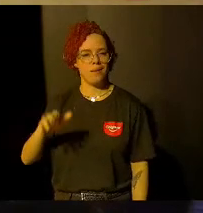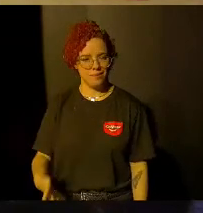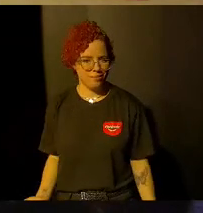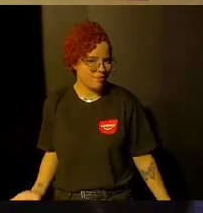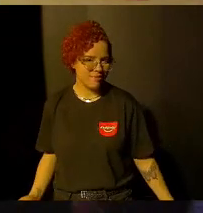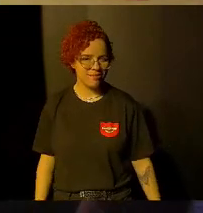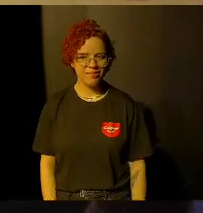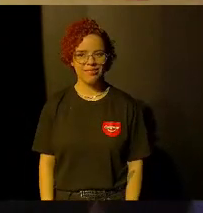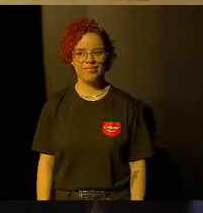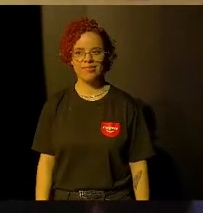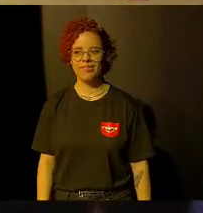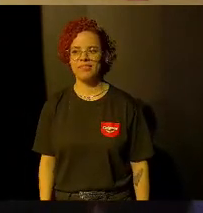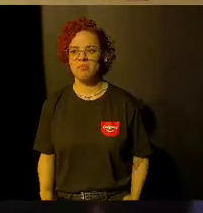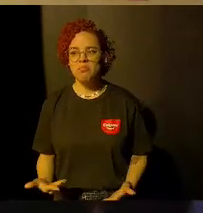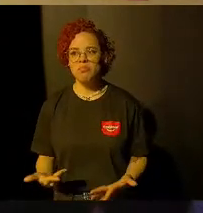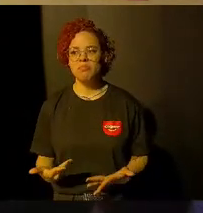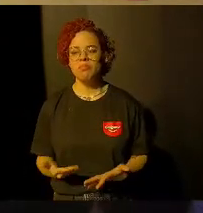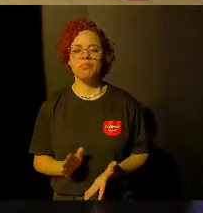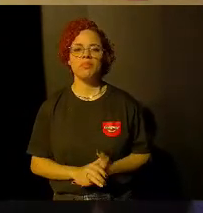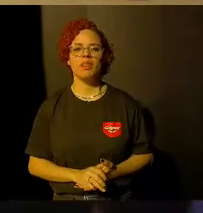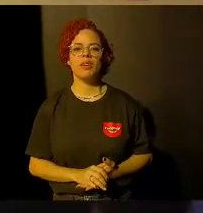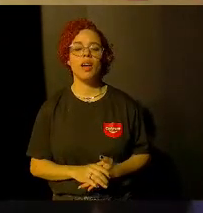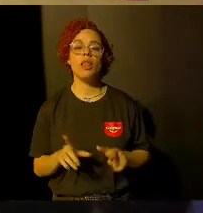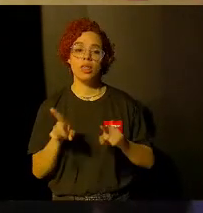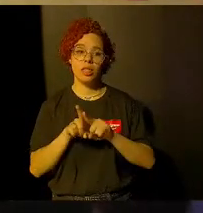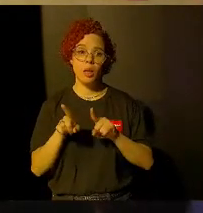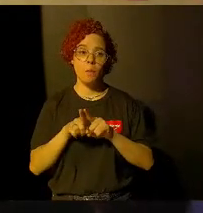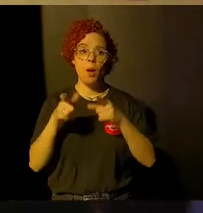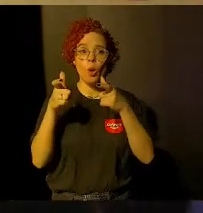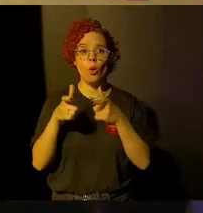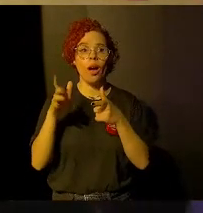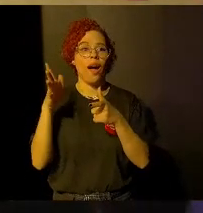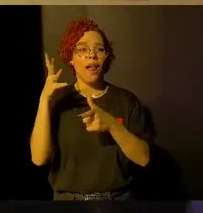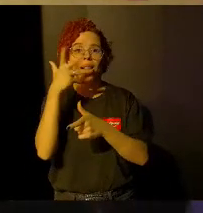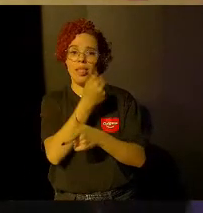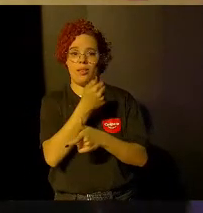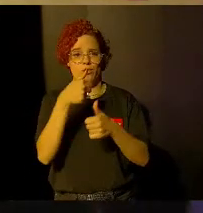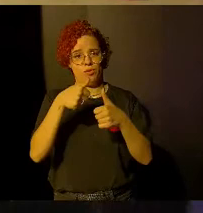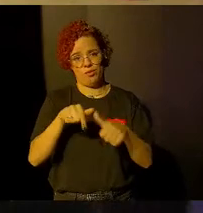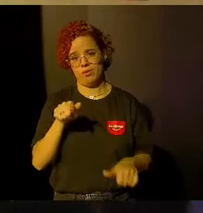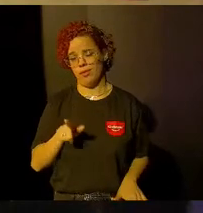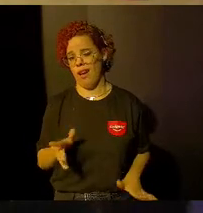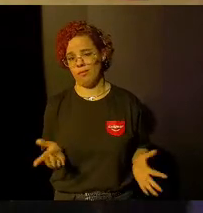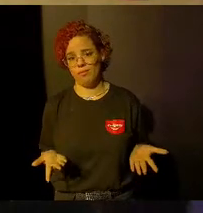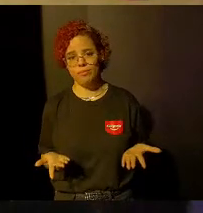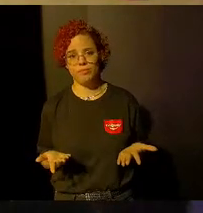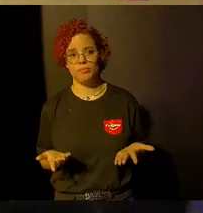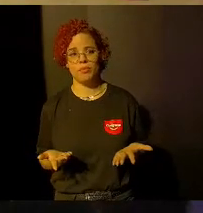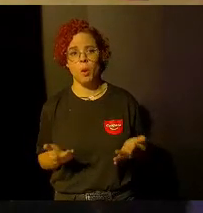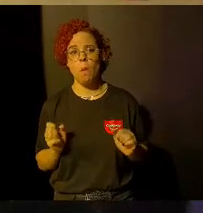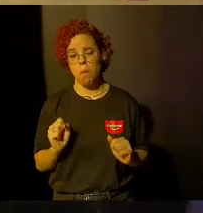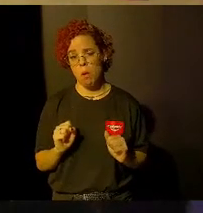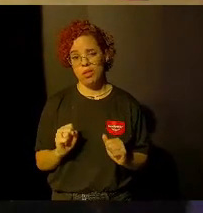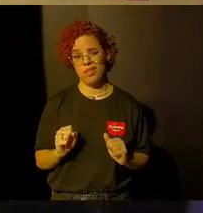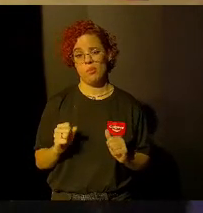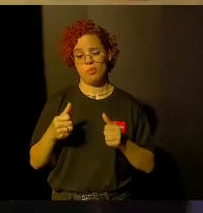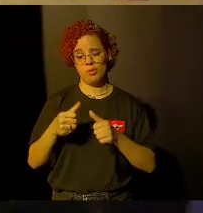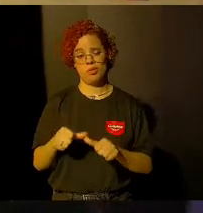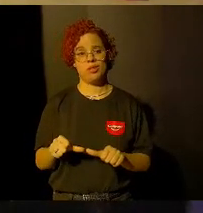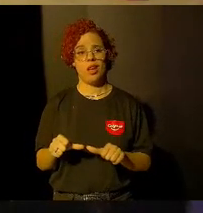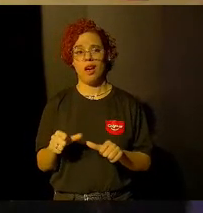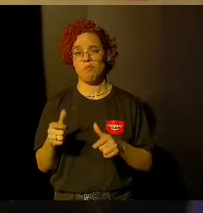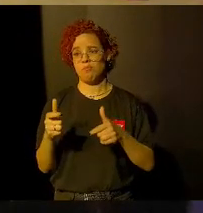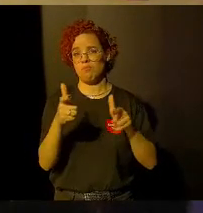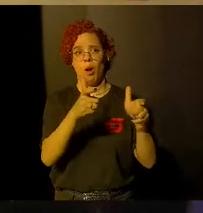e acabou mas é também é um lugar lindo de estar podemos estar em